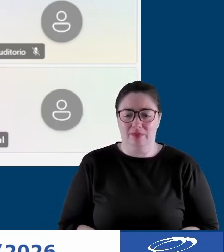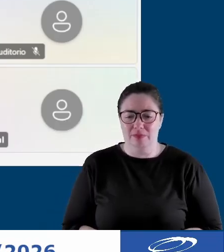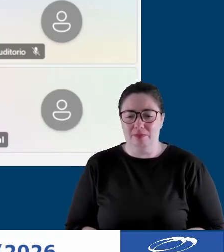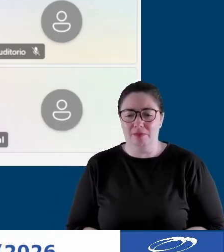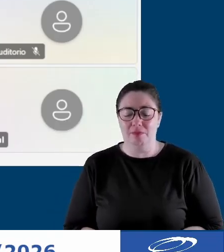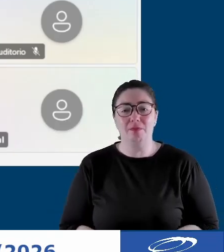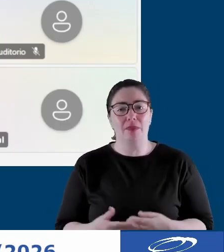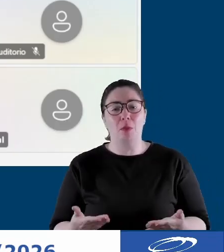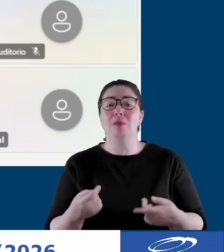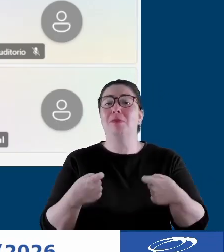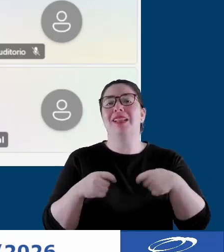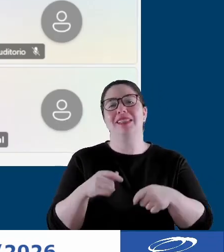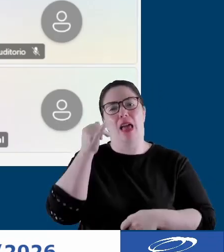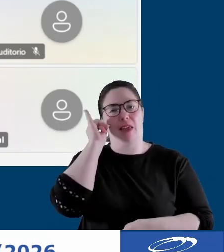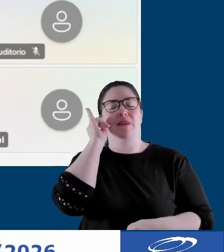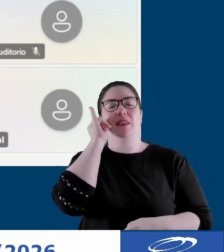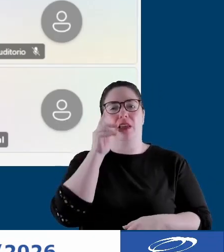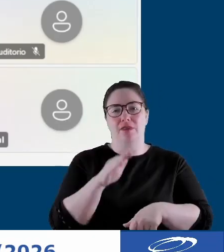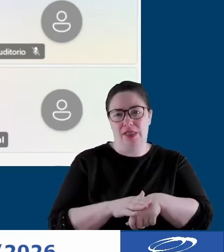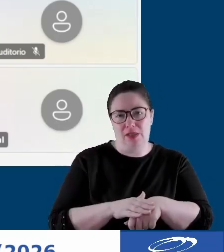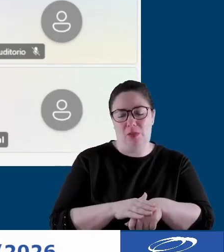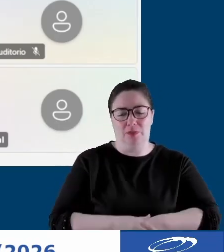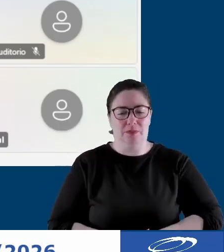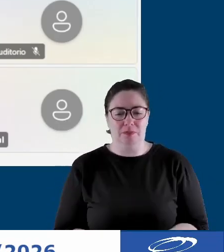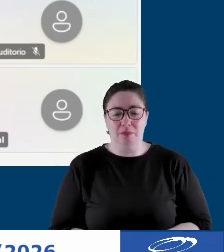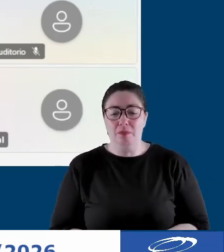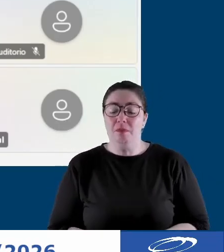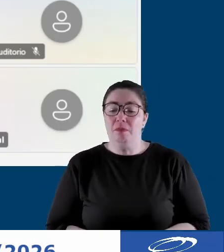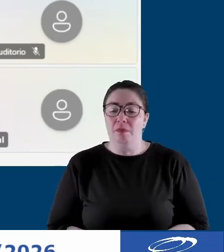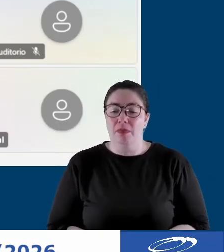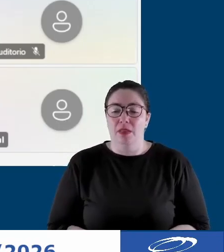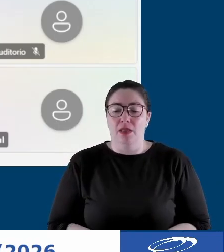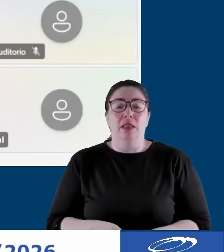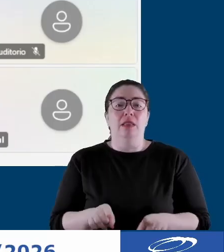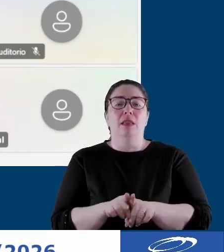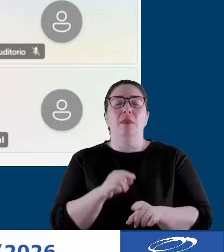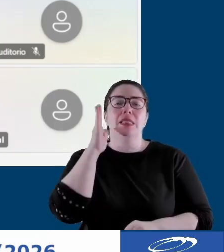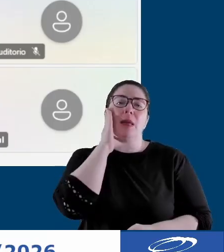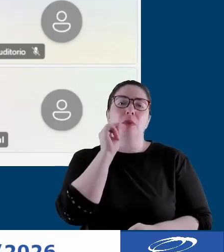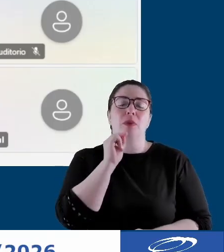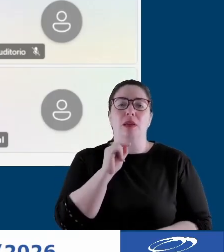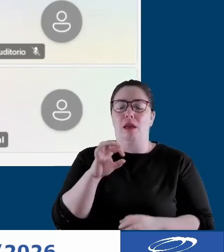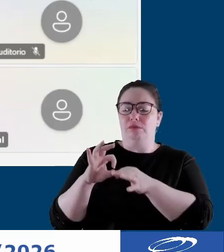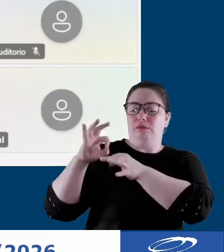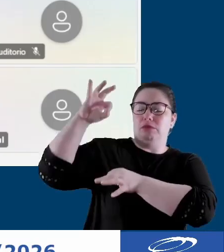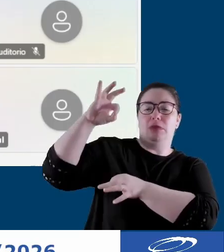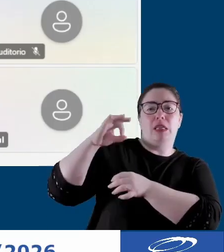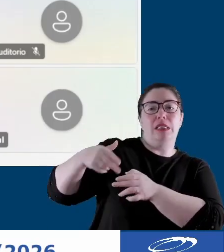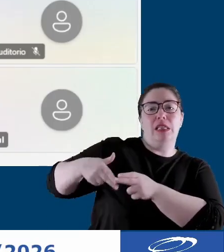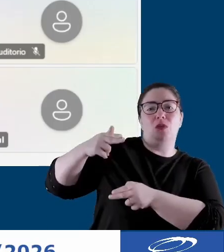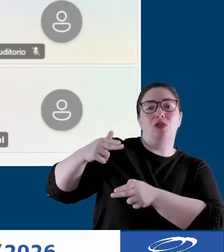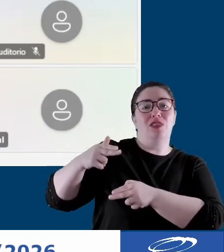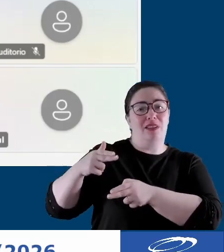né? A gente sabe também que as cirurgias de coluna, em específico, ela muda a